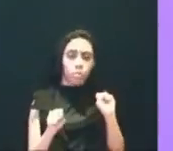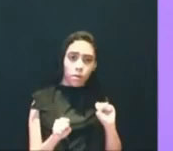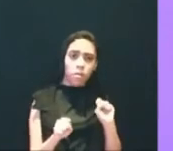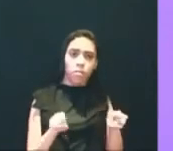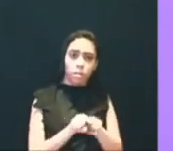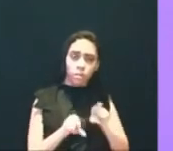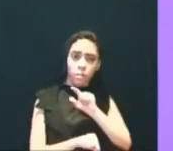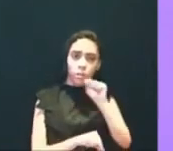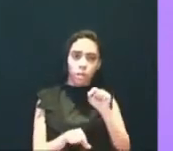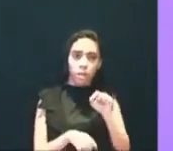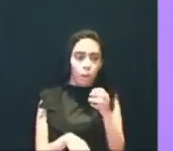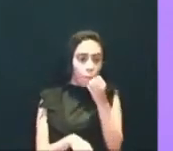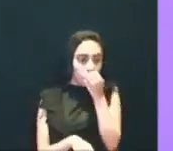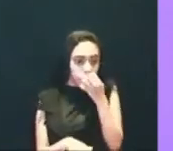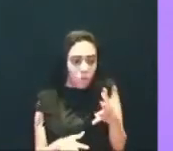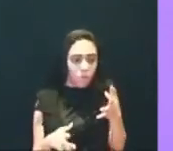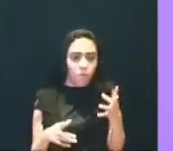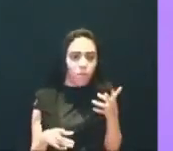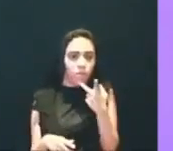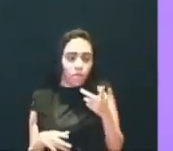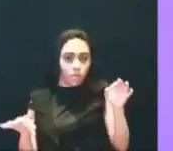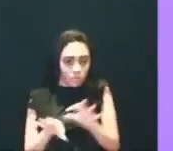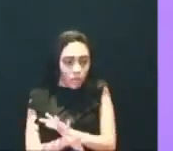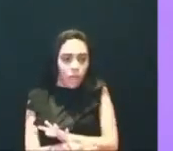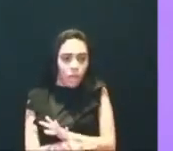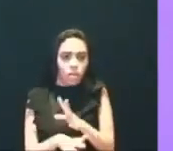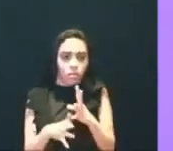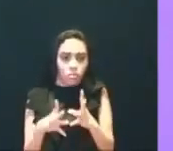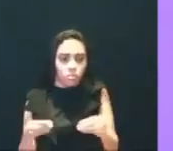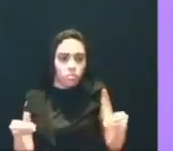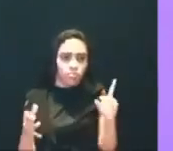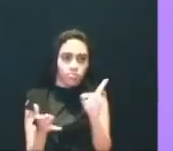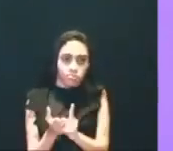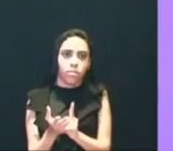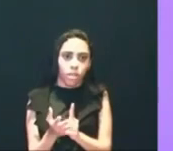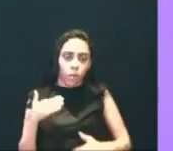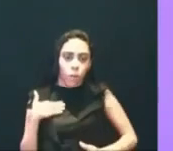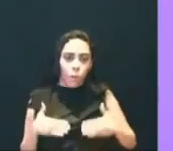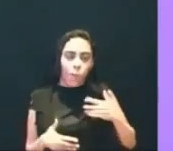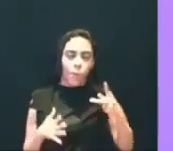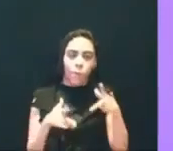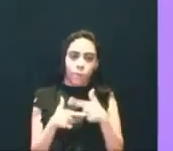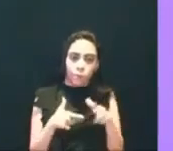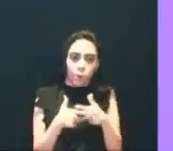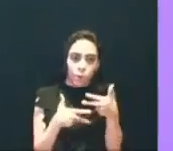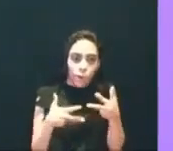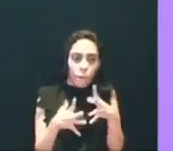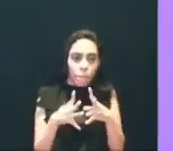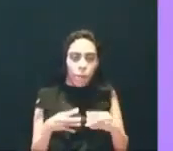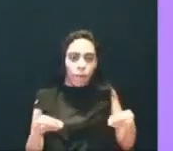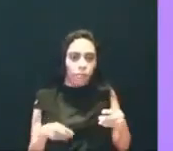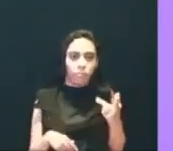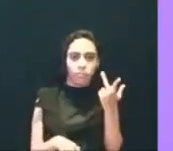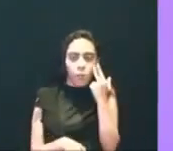com certeza, não é tão boa quanto uma resposta completa, como seria o desaparecimento completo das lesões ou uma normalização